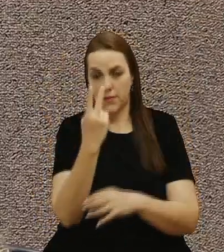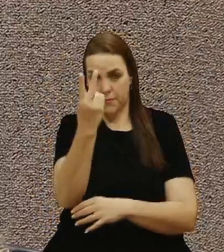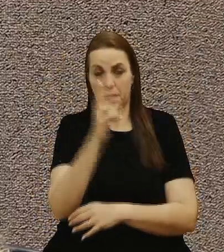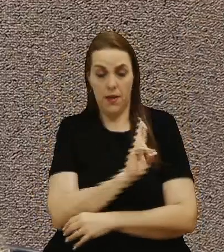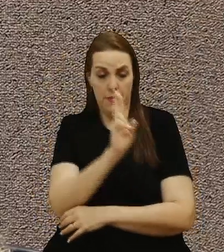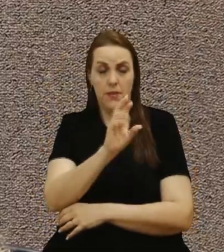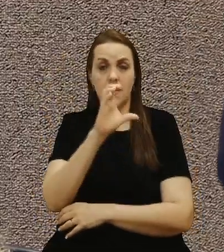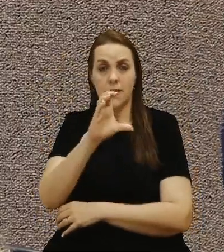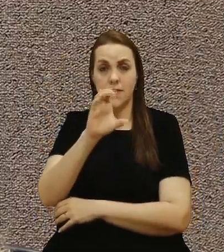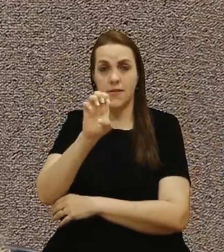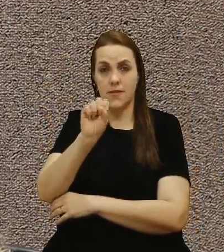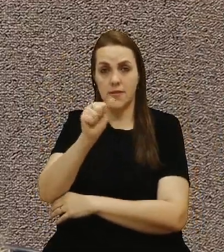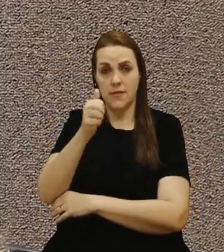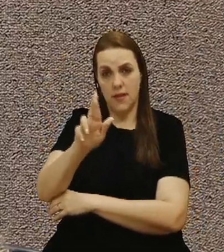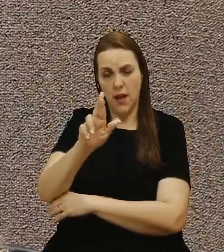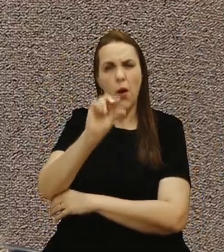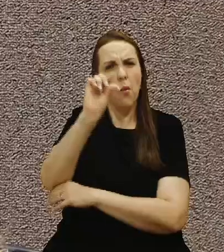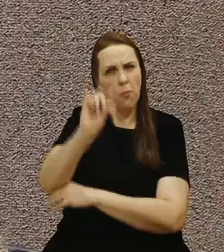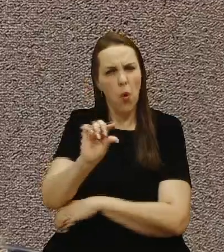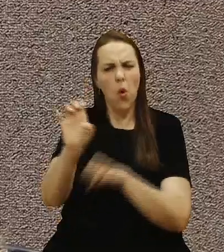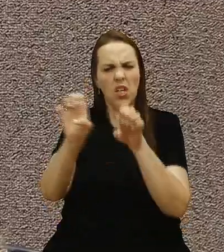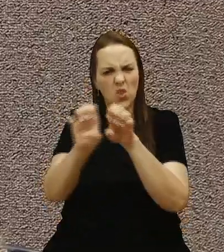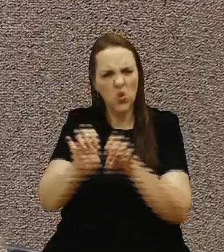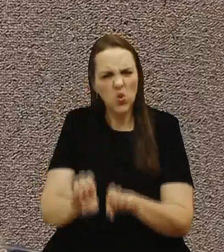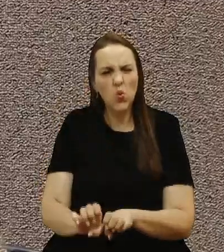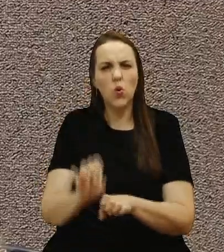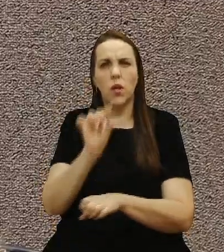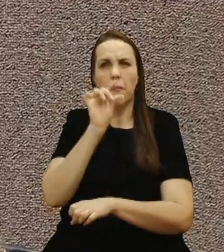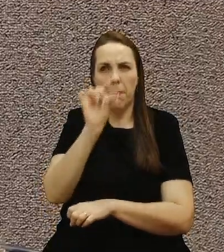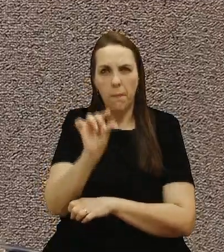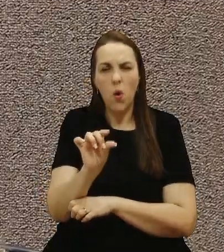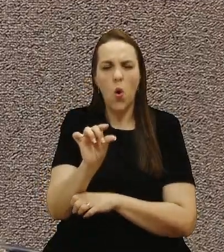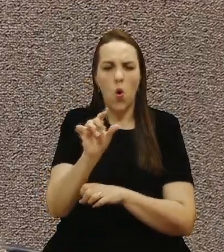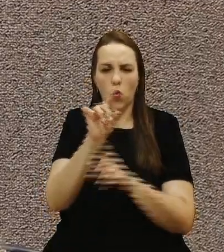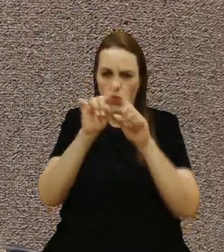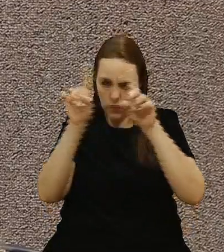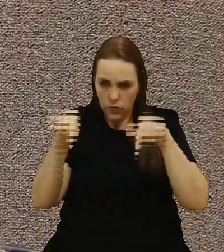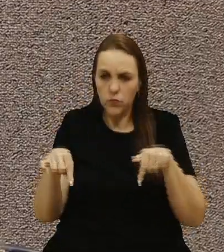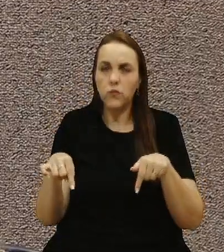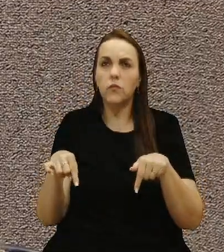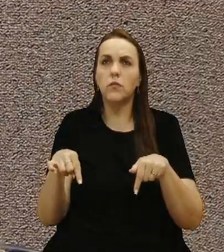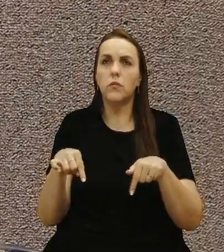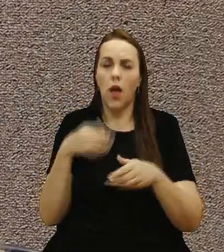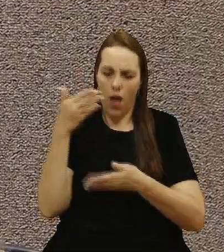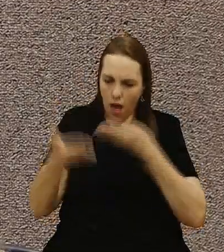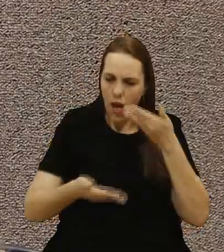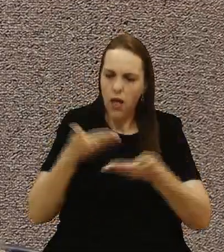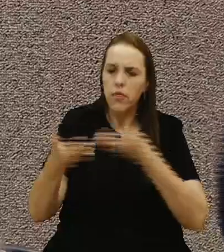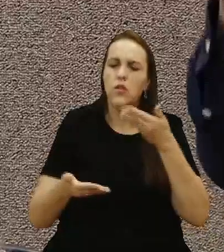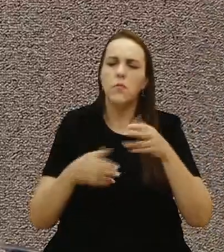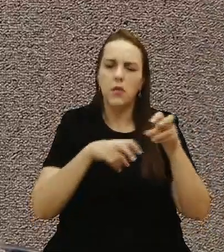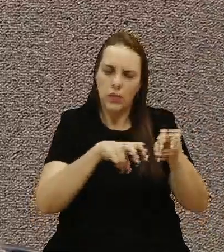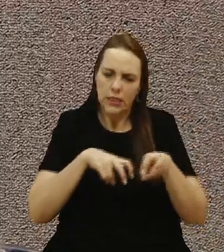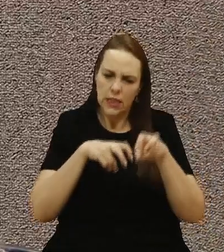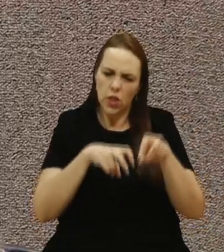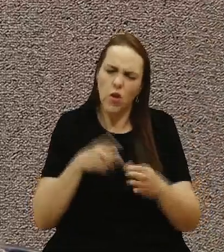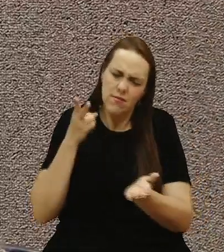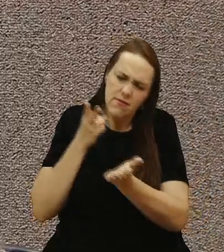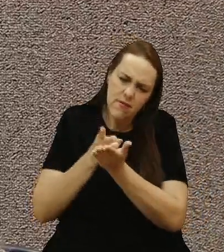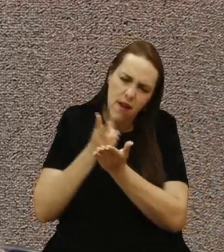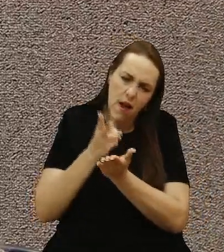que apesar da pouca estrutura, apesar dos poucos servidores, atende o nosso interior sempre que a gente